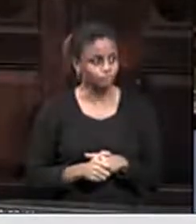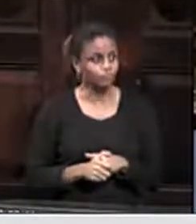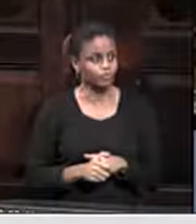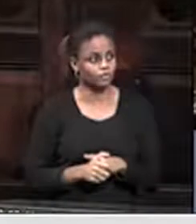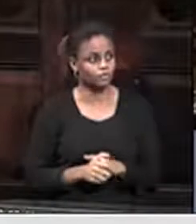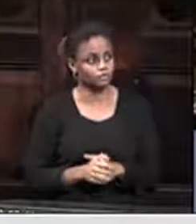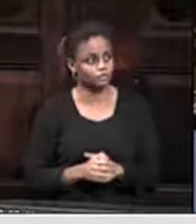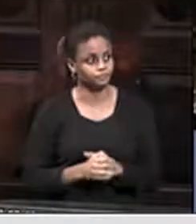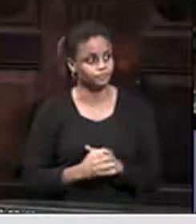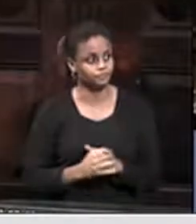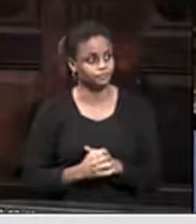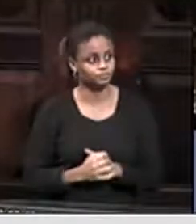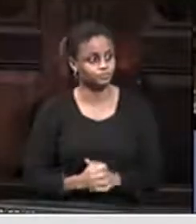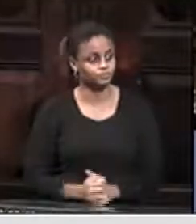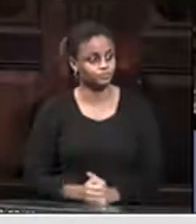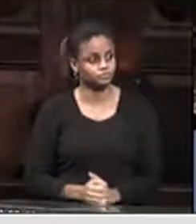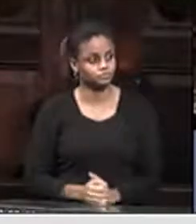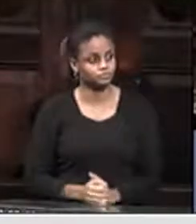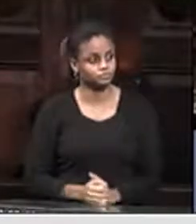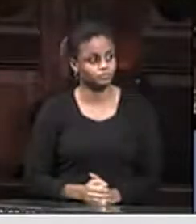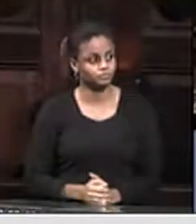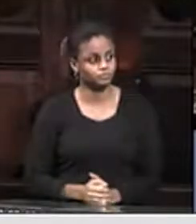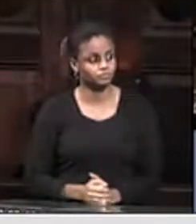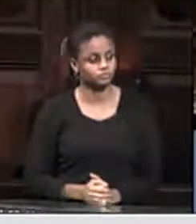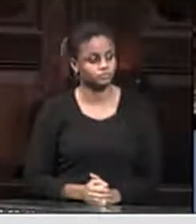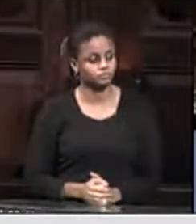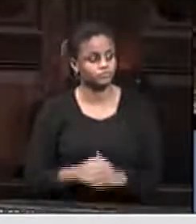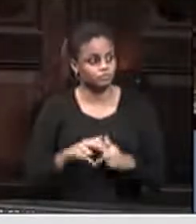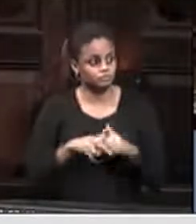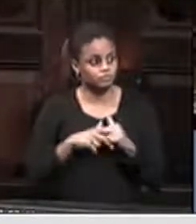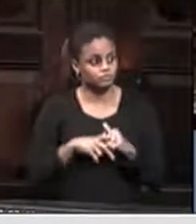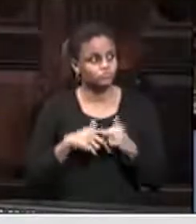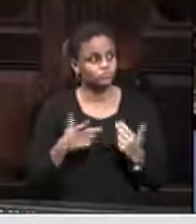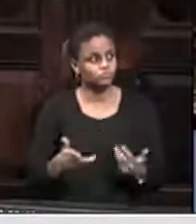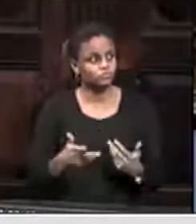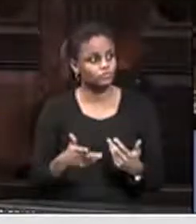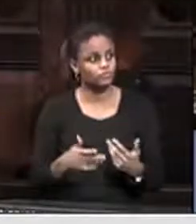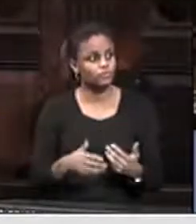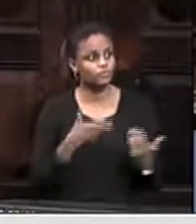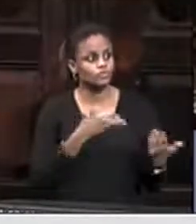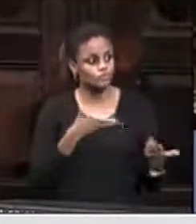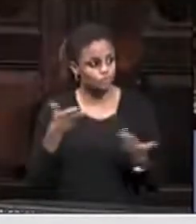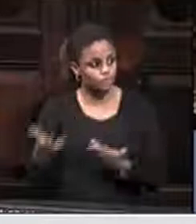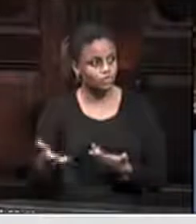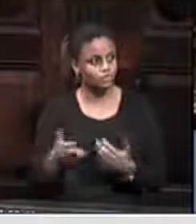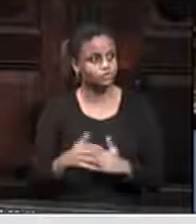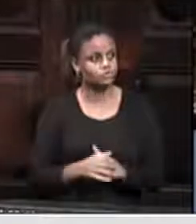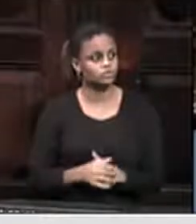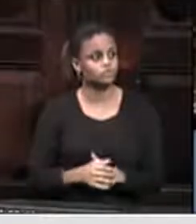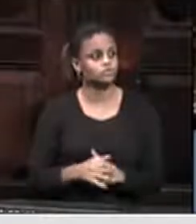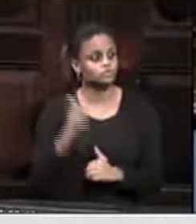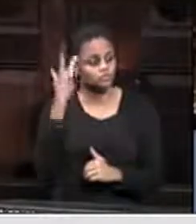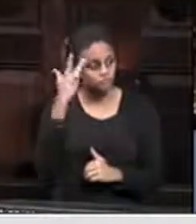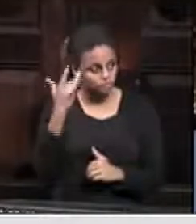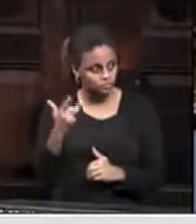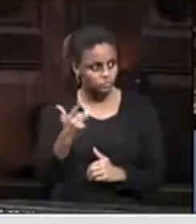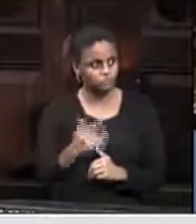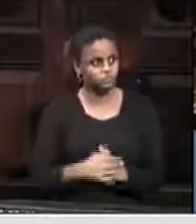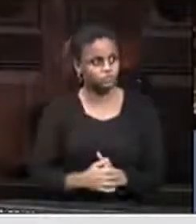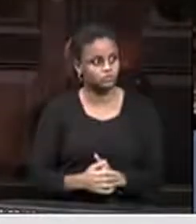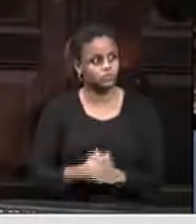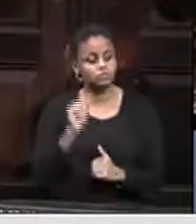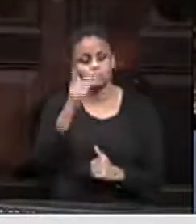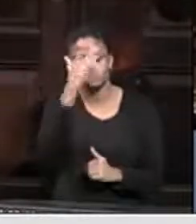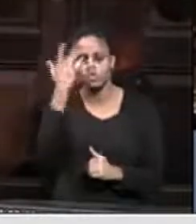sua terra natal, Campos dos Goytacazes. Portanto, faço aqui esse convite para amanhã, quem